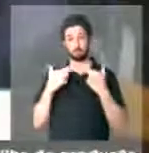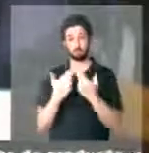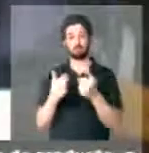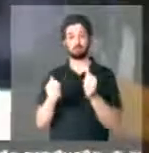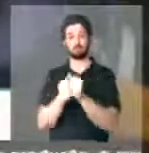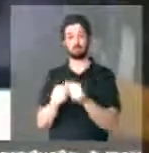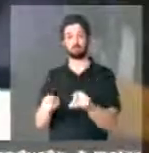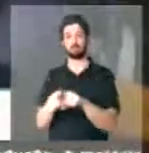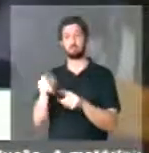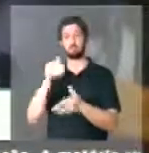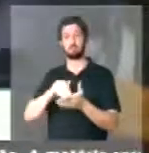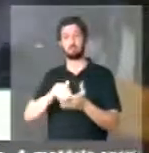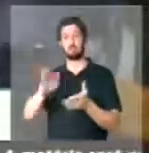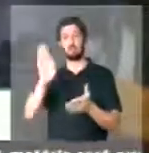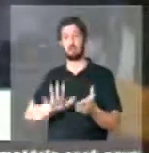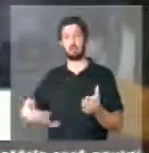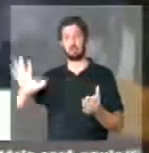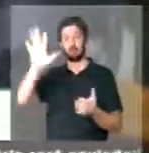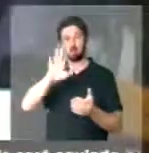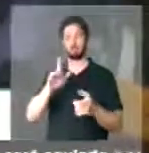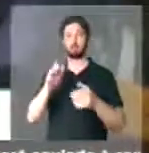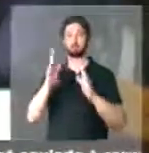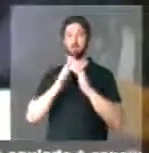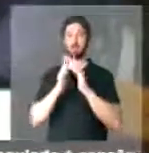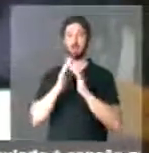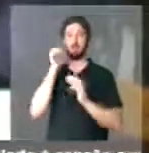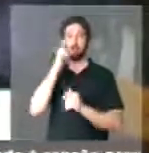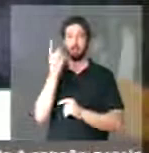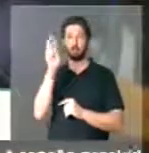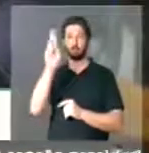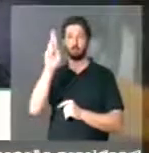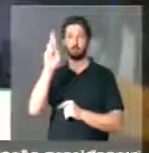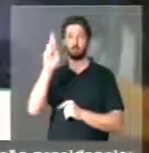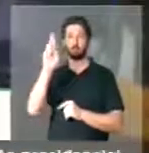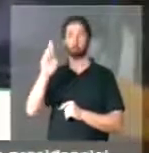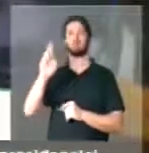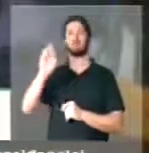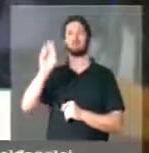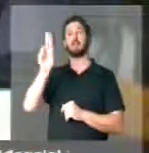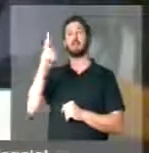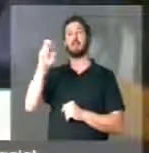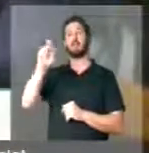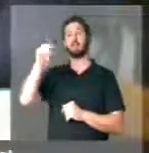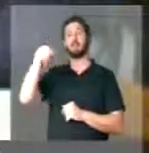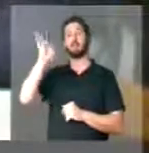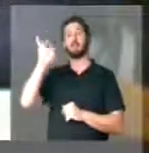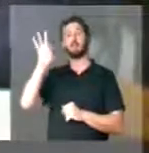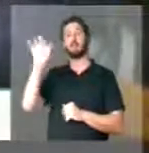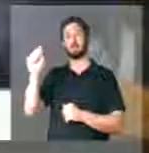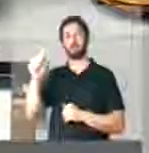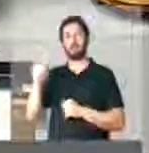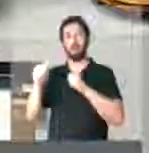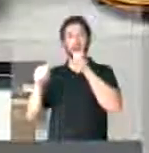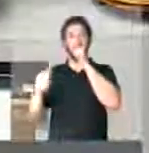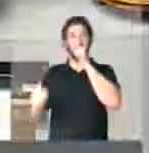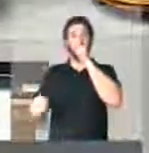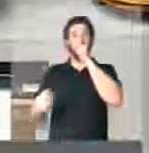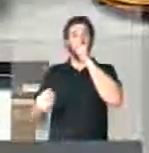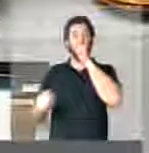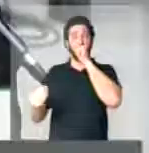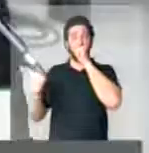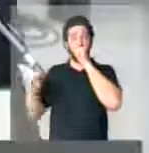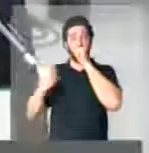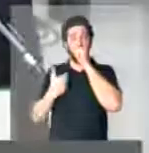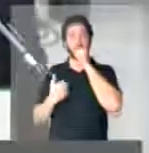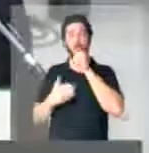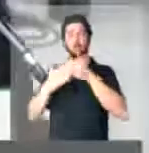também com a secretária nacional de habitação, a doutora Henriqueta, que a Maria Henriqueta me garantiu e pediu que